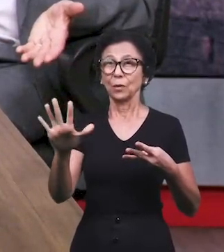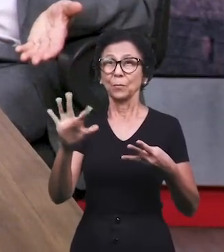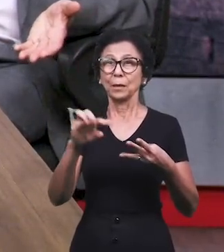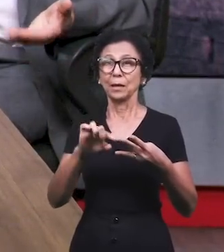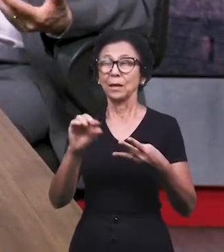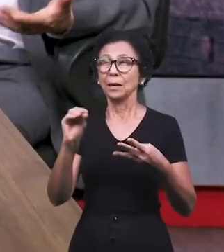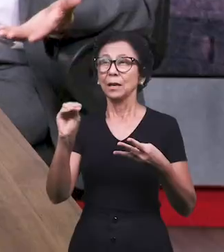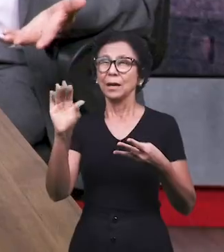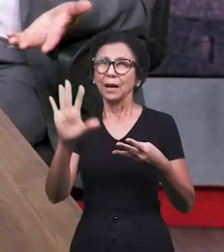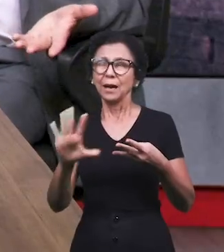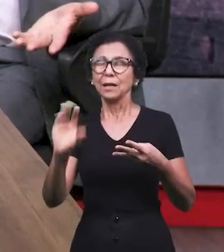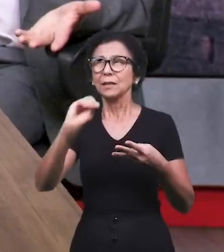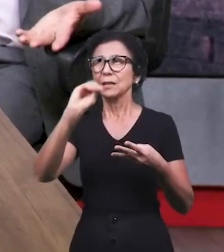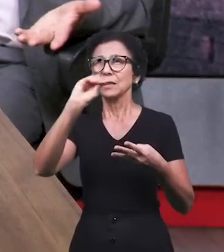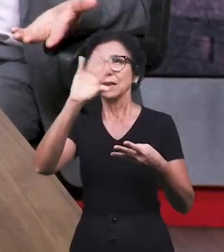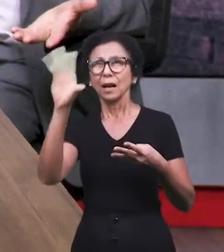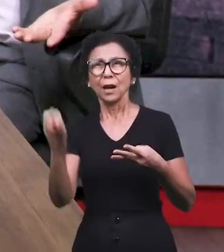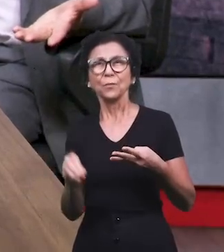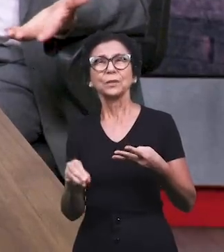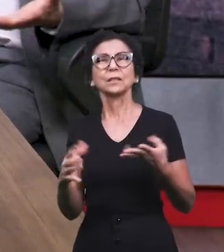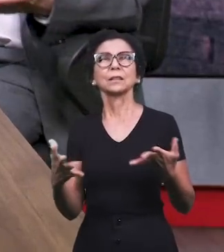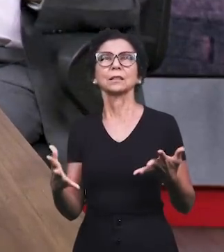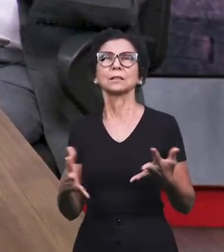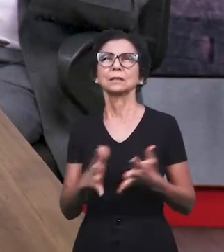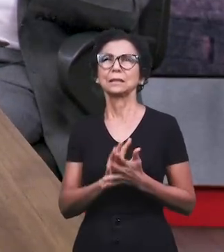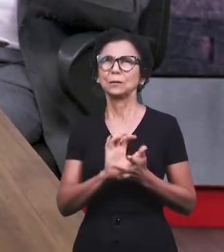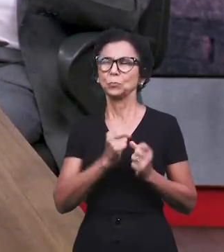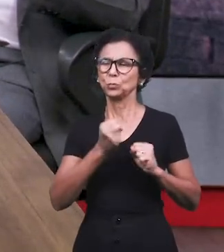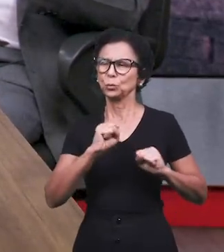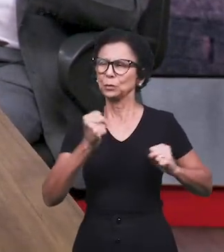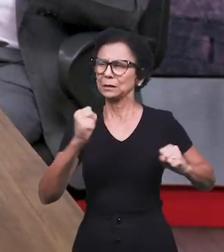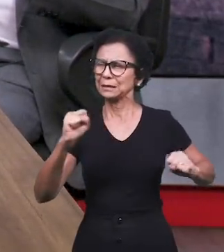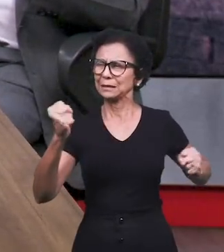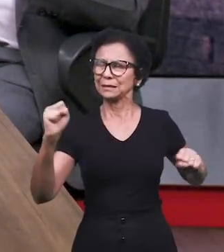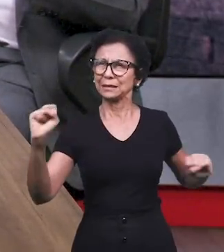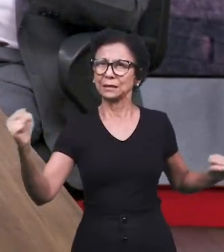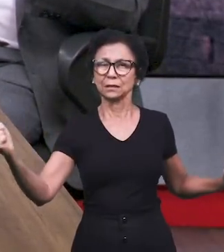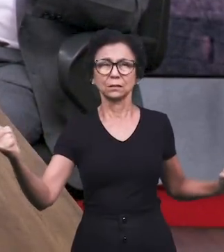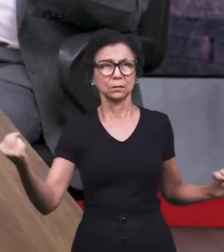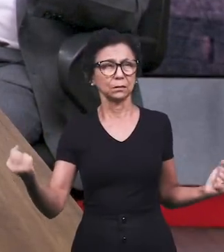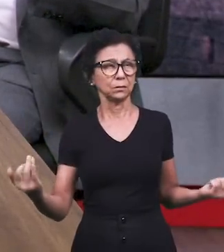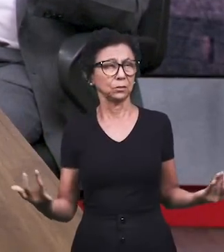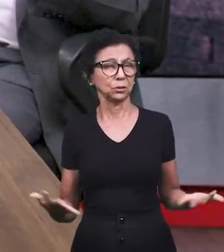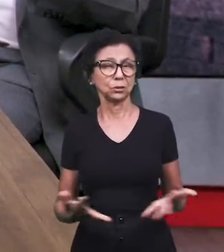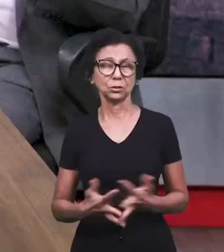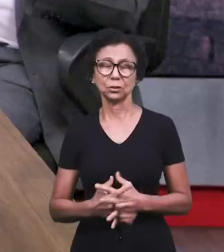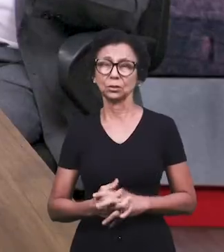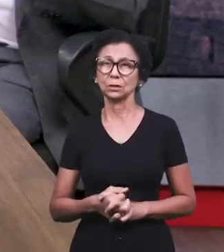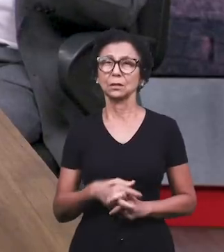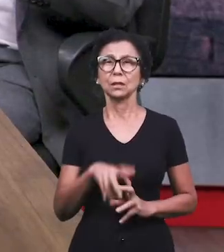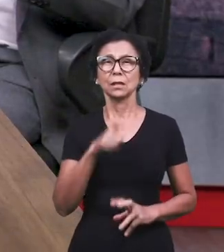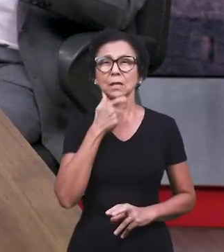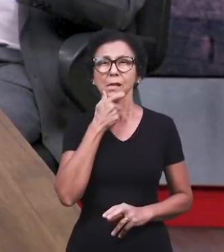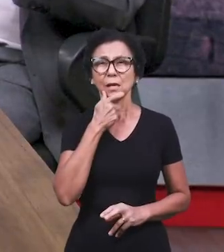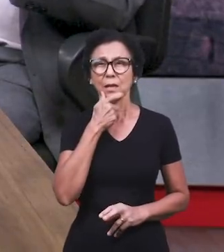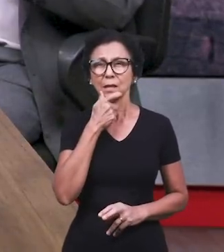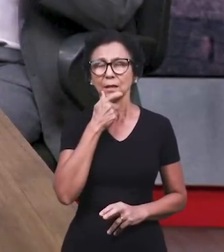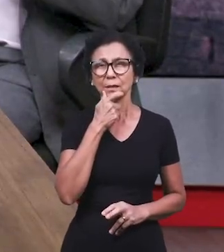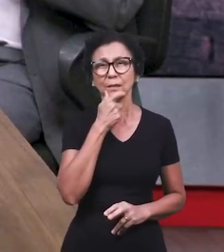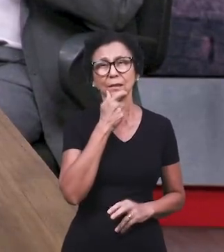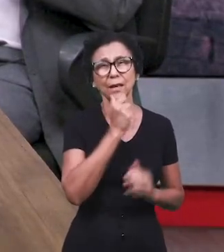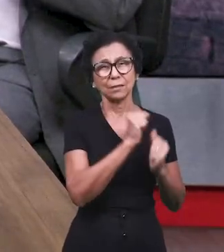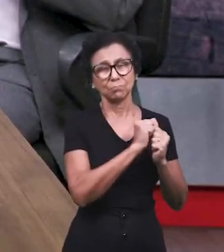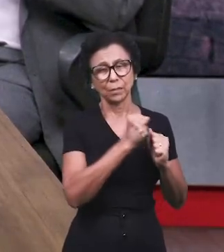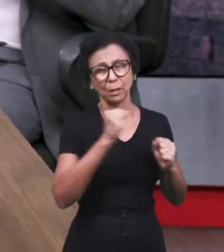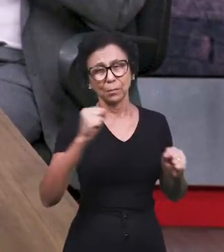você imagina a distância desse império. O império era grande demais. A máxima extensão era das muralhas de Adriano, que seria hoje na Inglaterra, até a Jordânia. Né? Então,